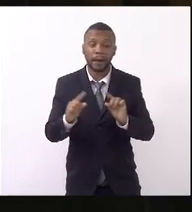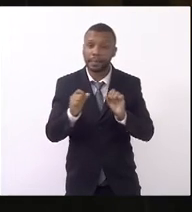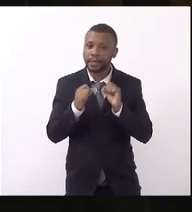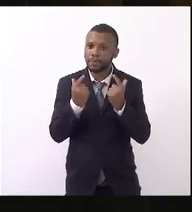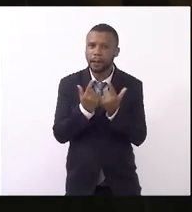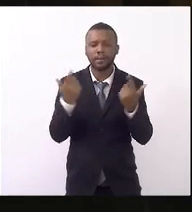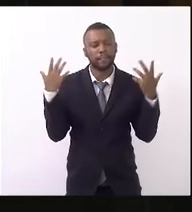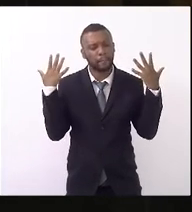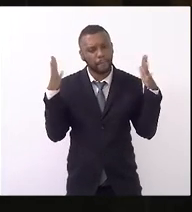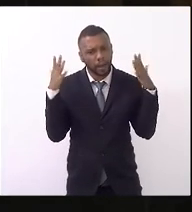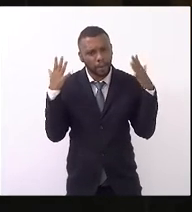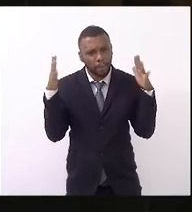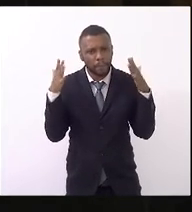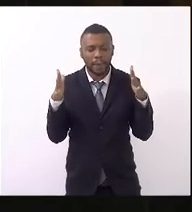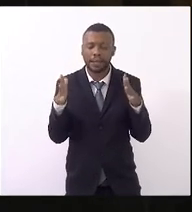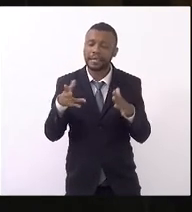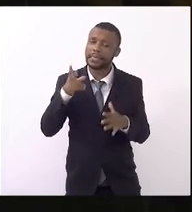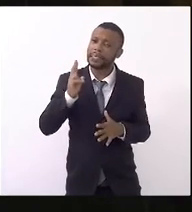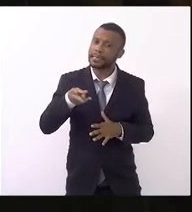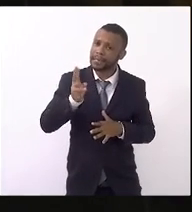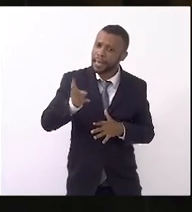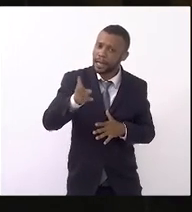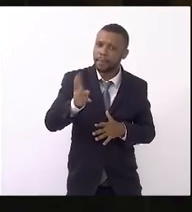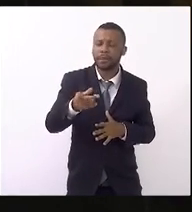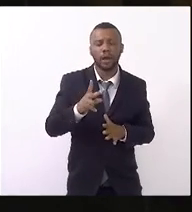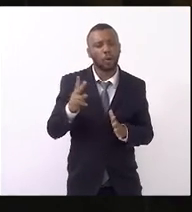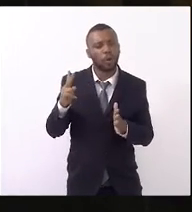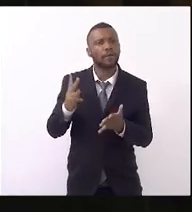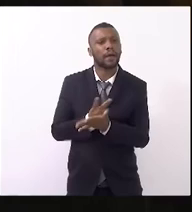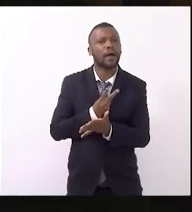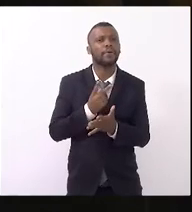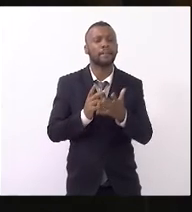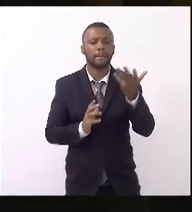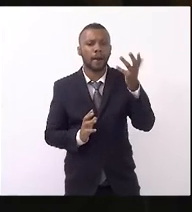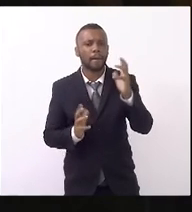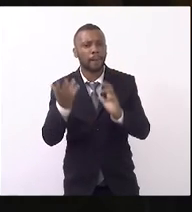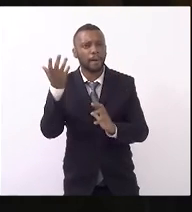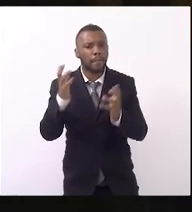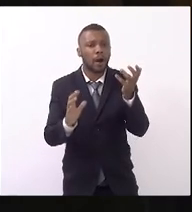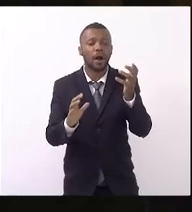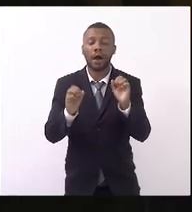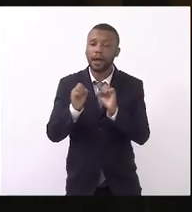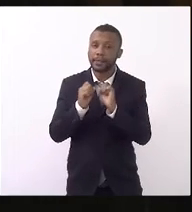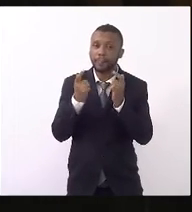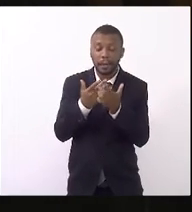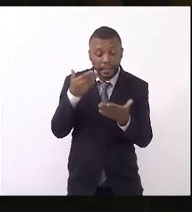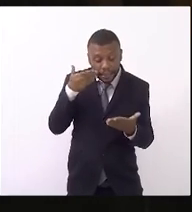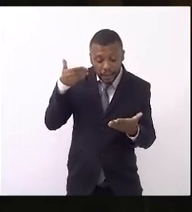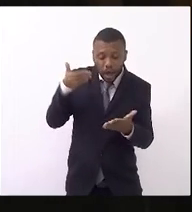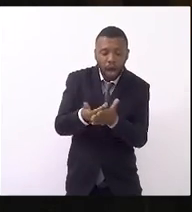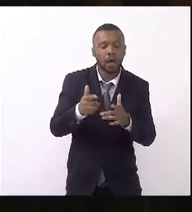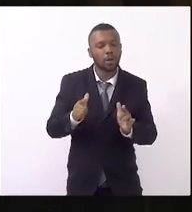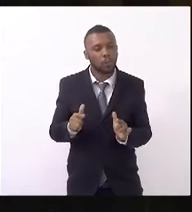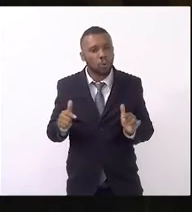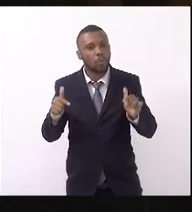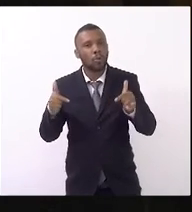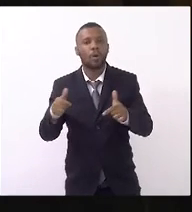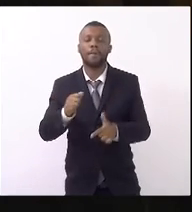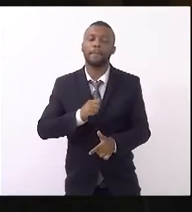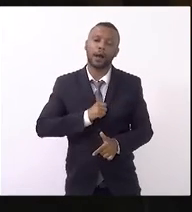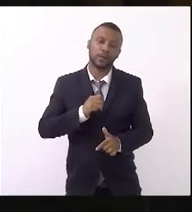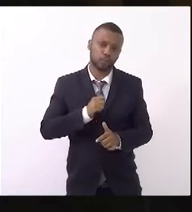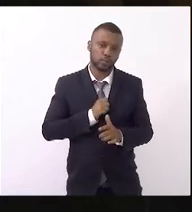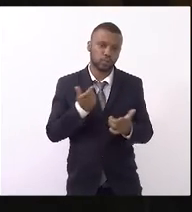parabéns, que todas as vezes que vem acontecendo isso, a Assembleia imediatamente toma uma atitude, e claro